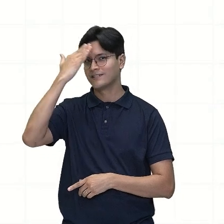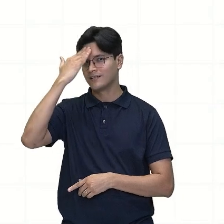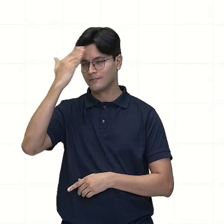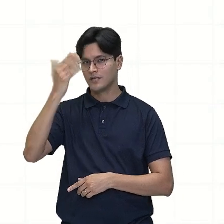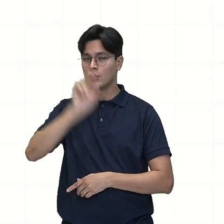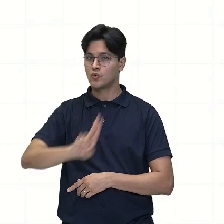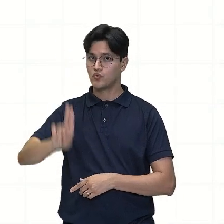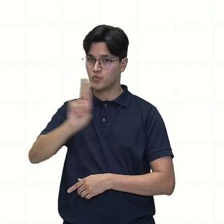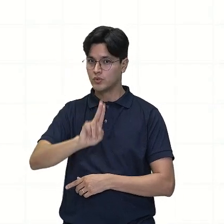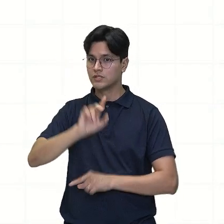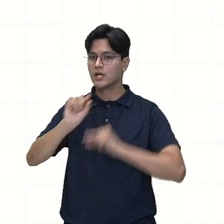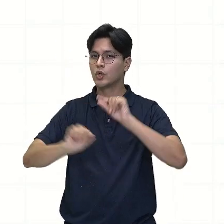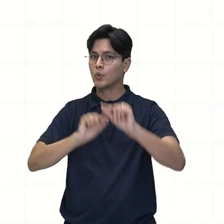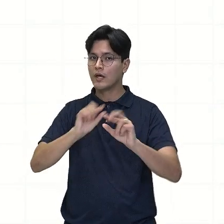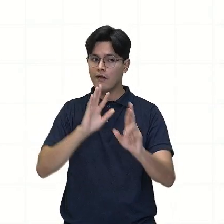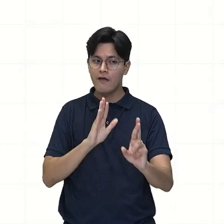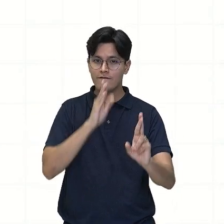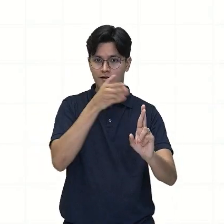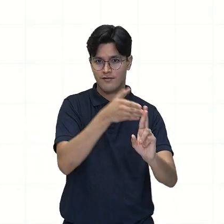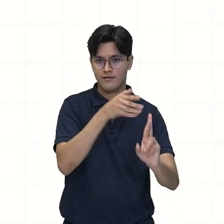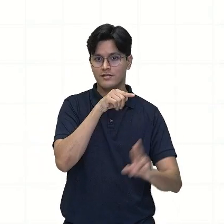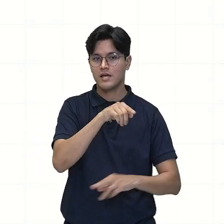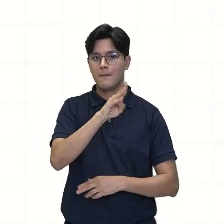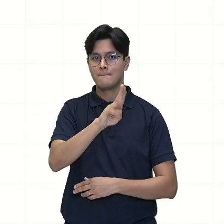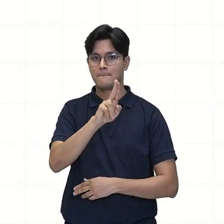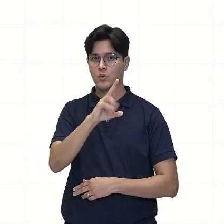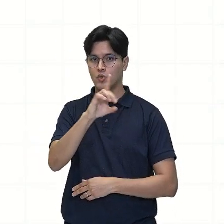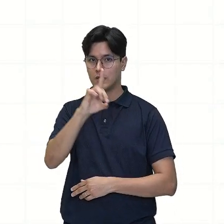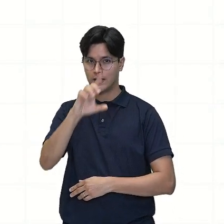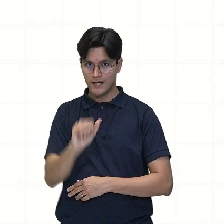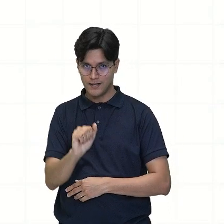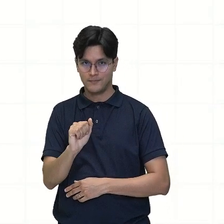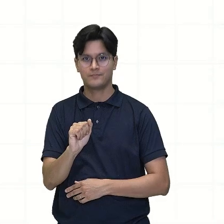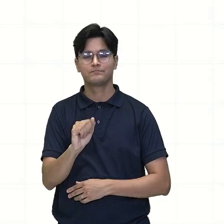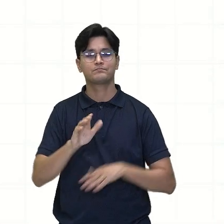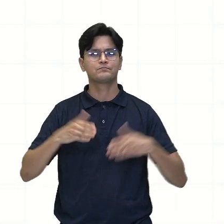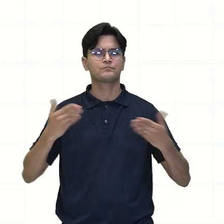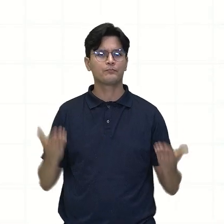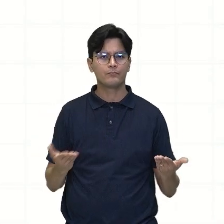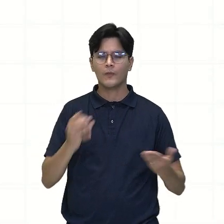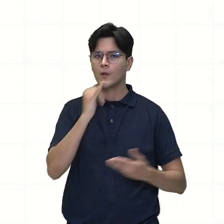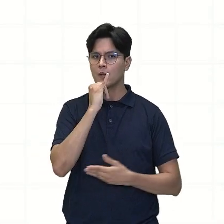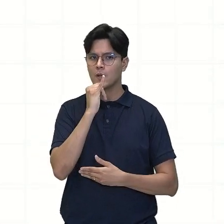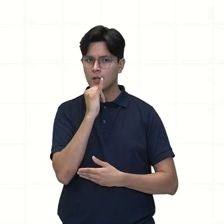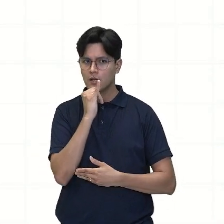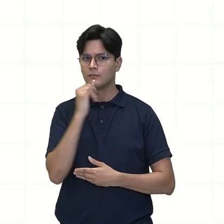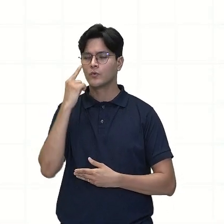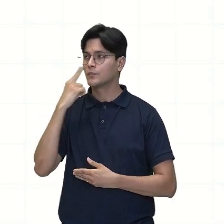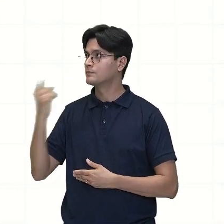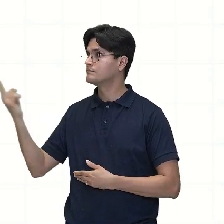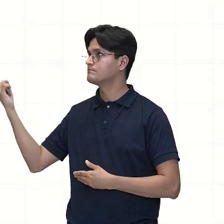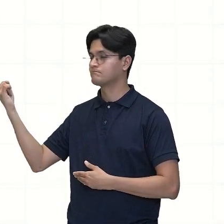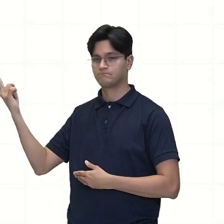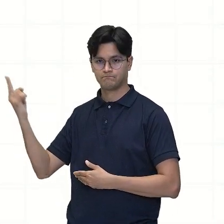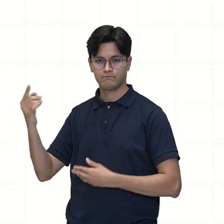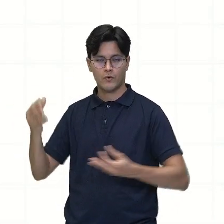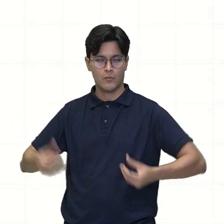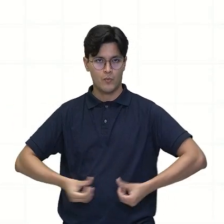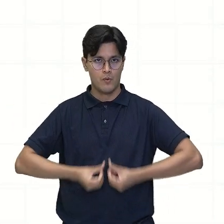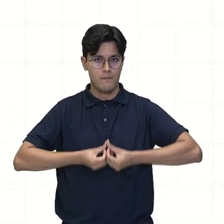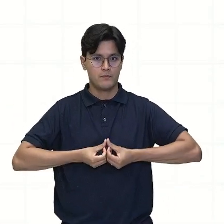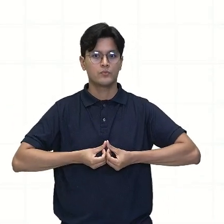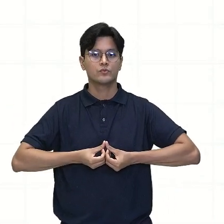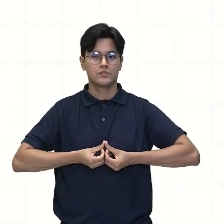de iluminação de Buda. Então, quando pensamos, na verdade, no budismo, pensamos que essa oração como